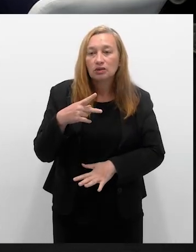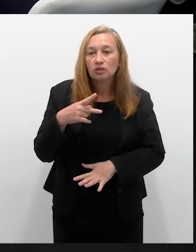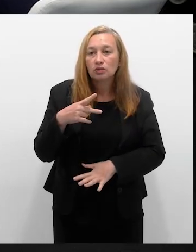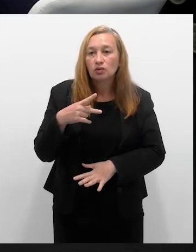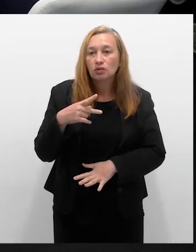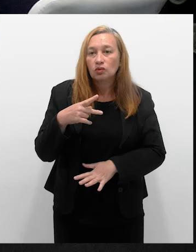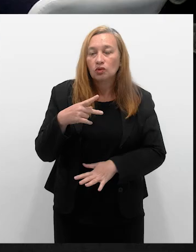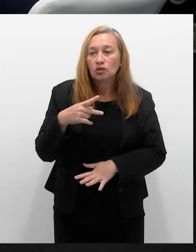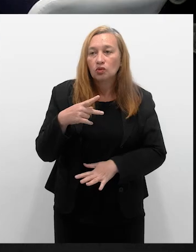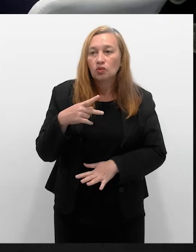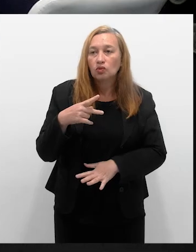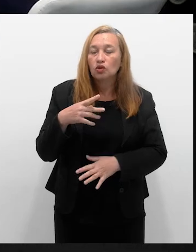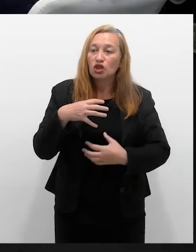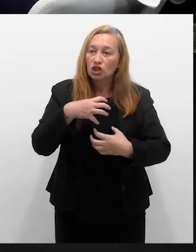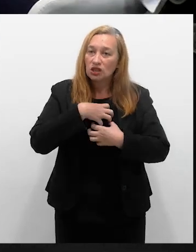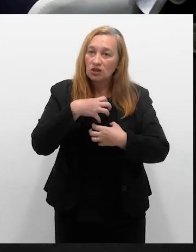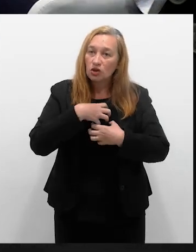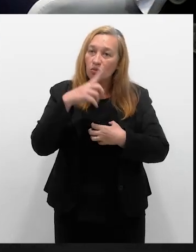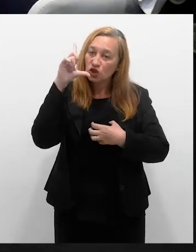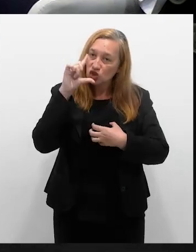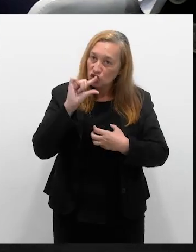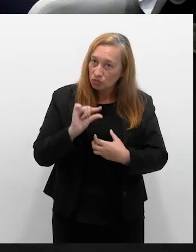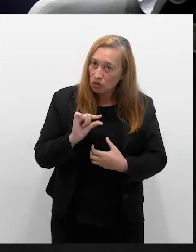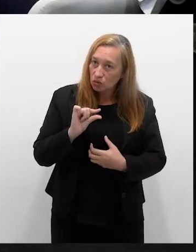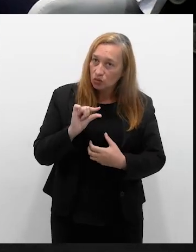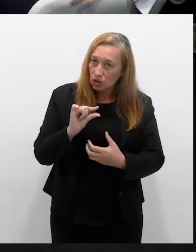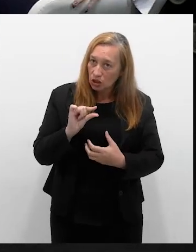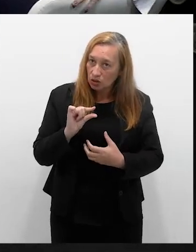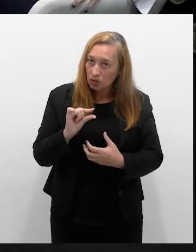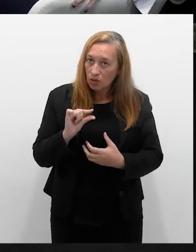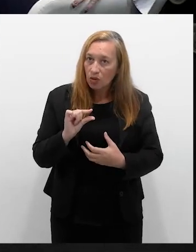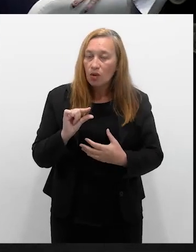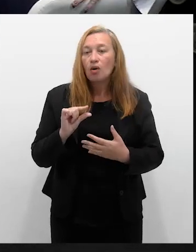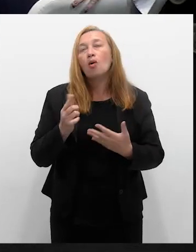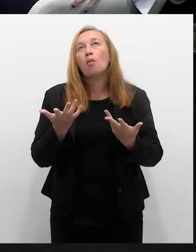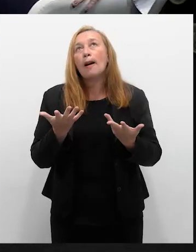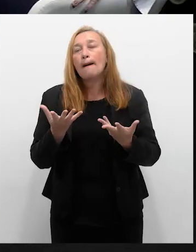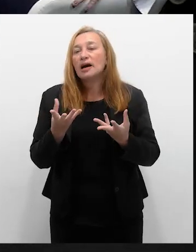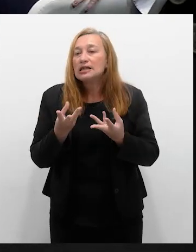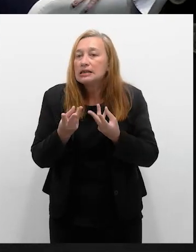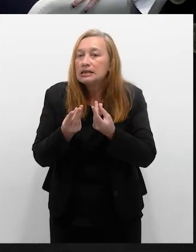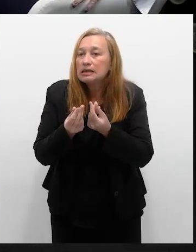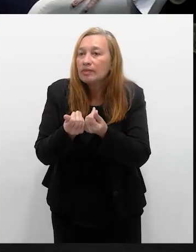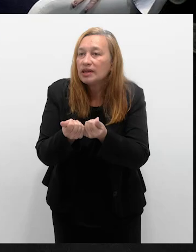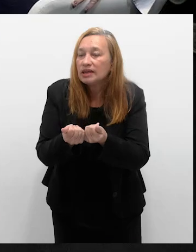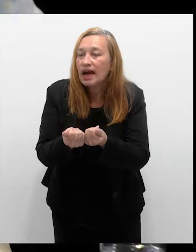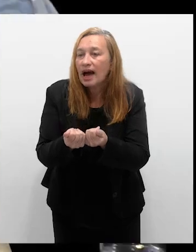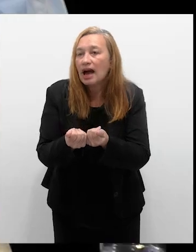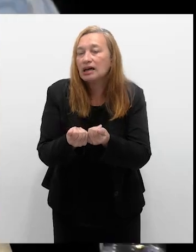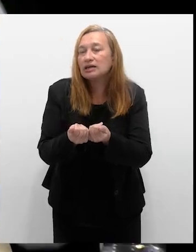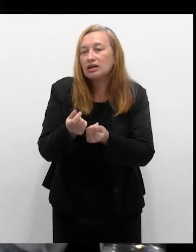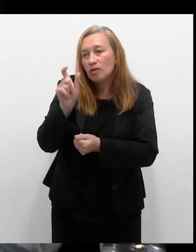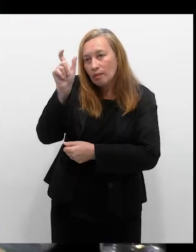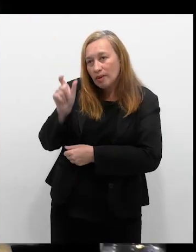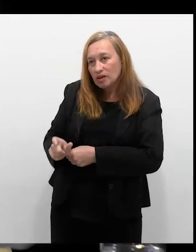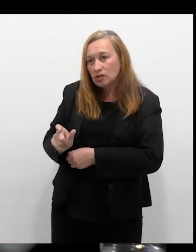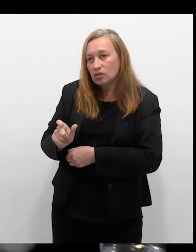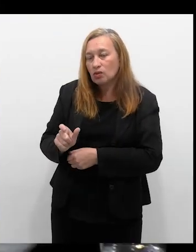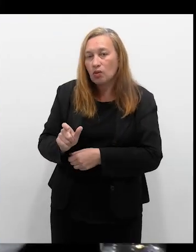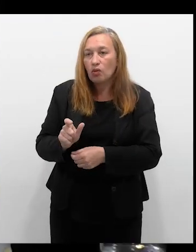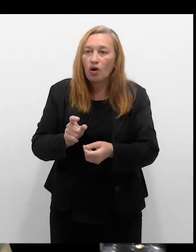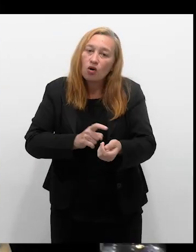um certo apagamento de sintomas que vai restar aí uma pessoa talvez um pouco mais sensível, com os nervos um pouco mais à